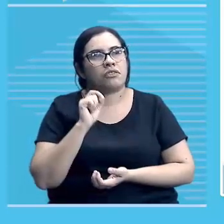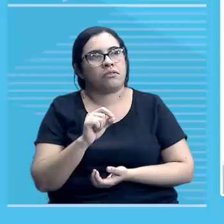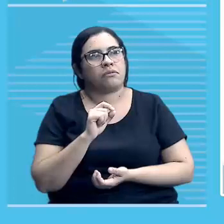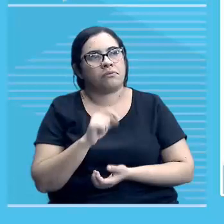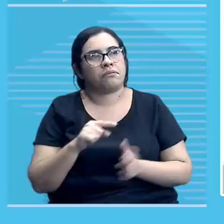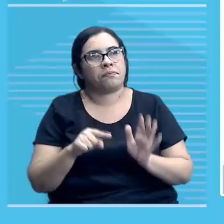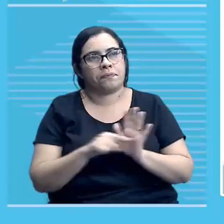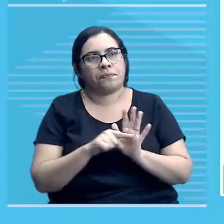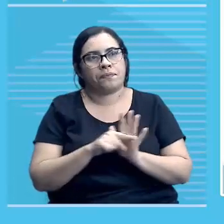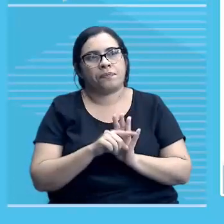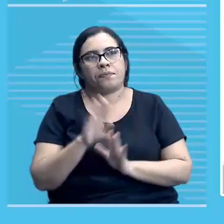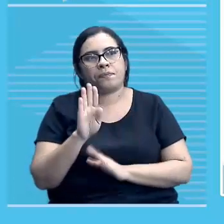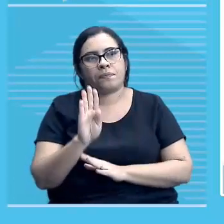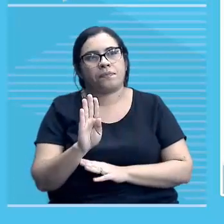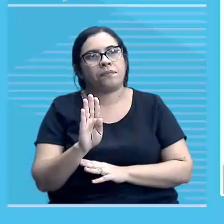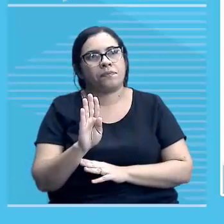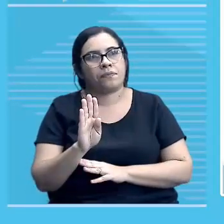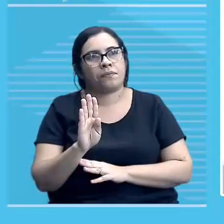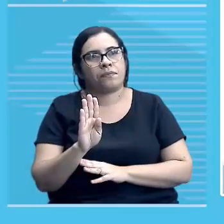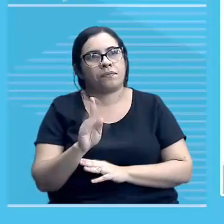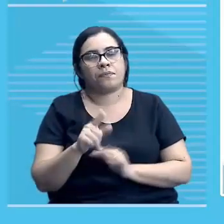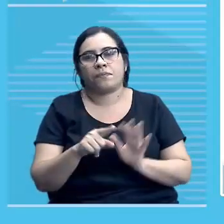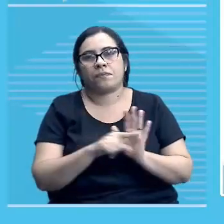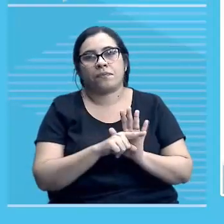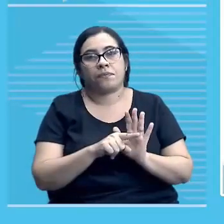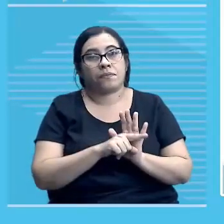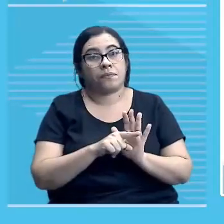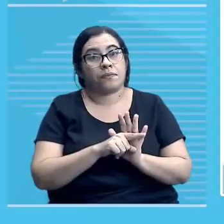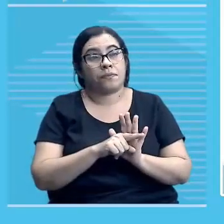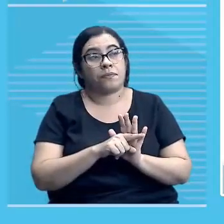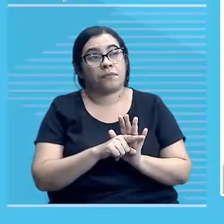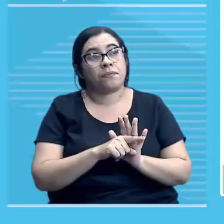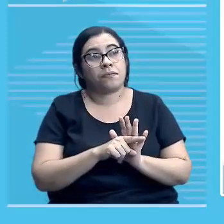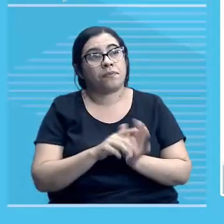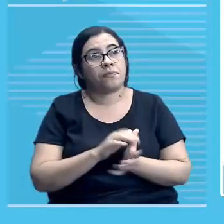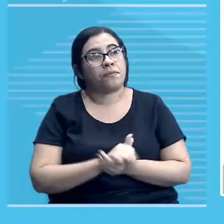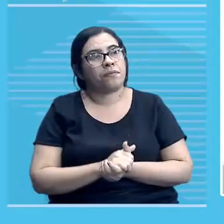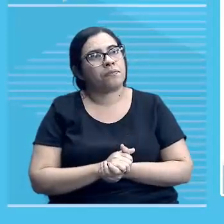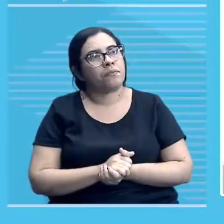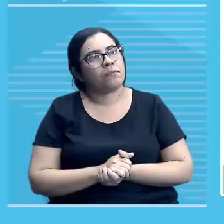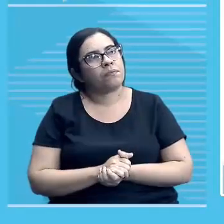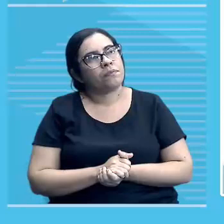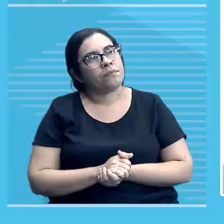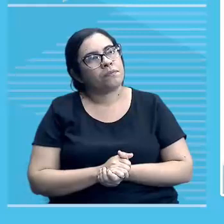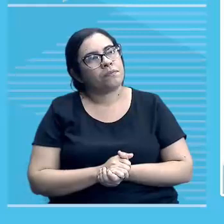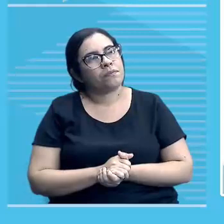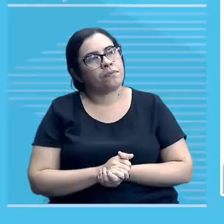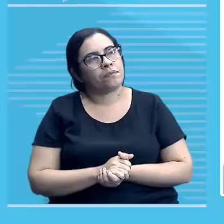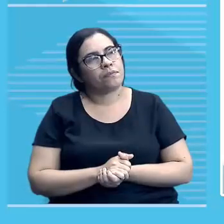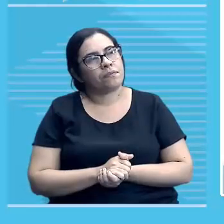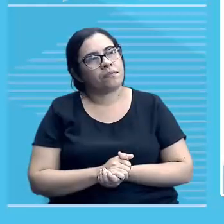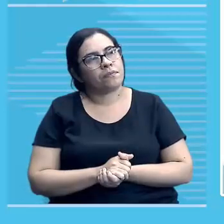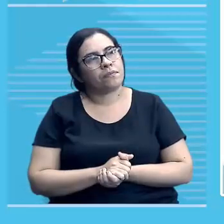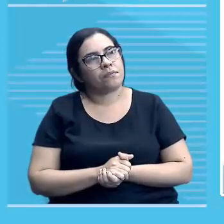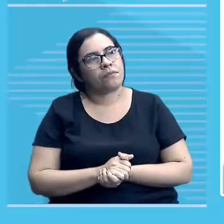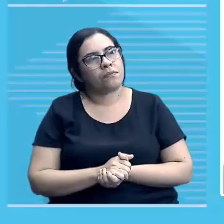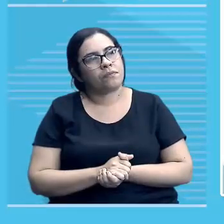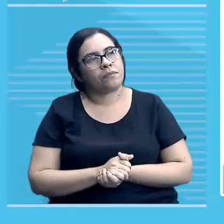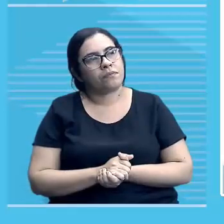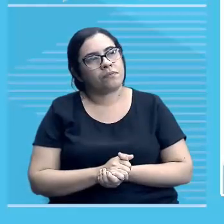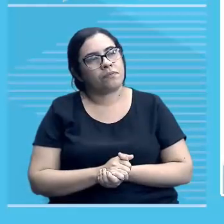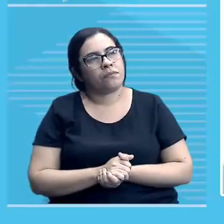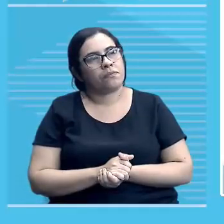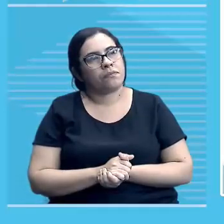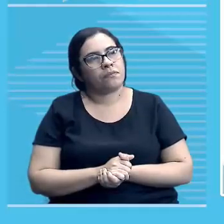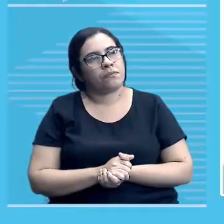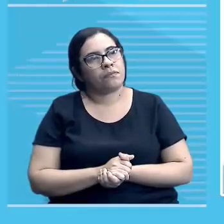B. O B lá é negativo, menos 8. Então, vai ficar 8. Mais ou menos